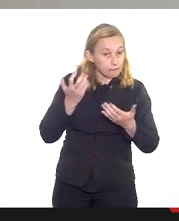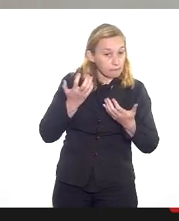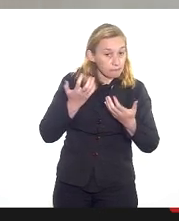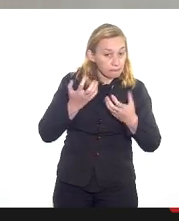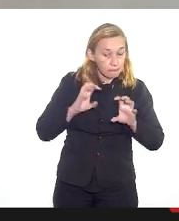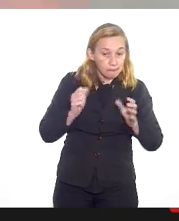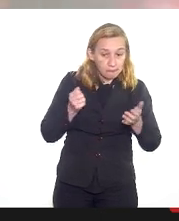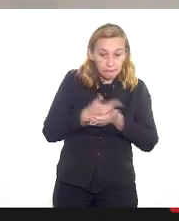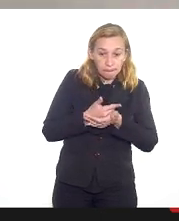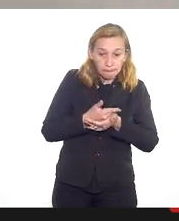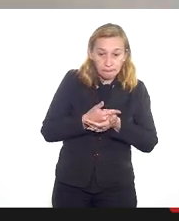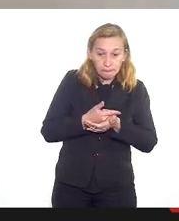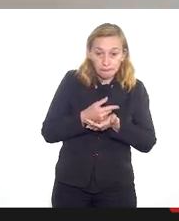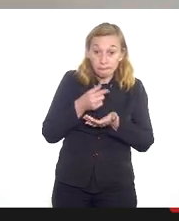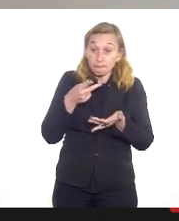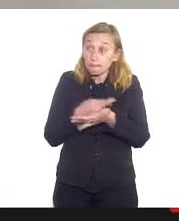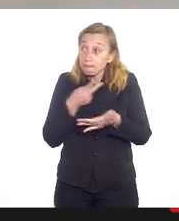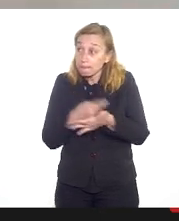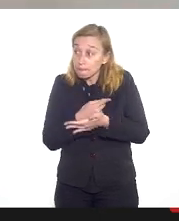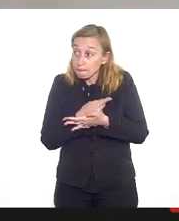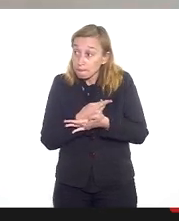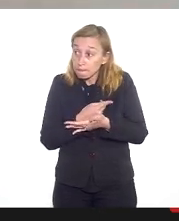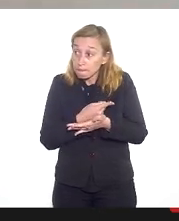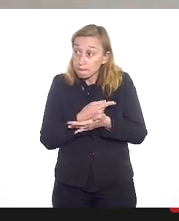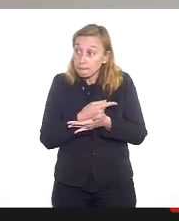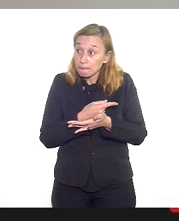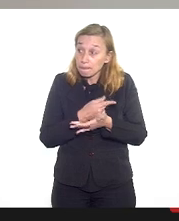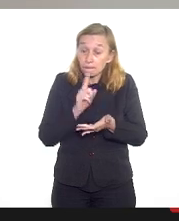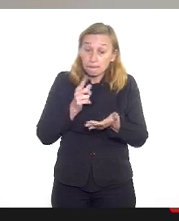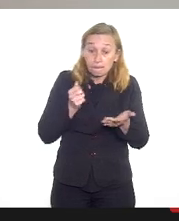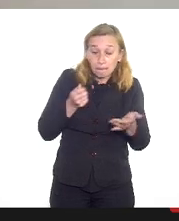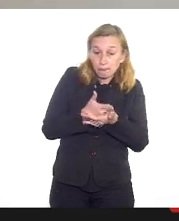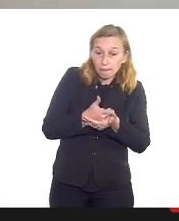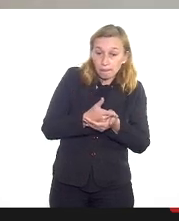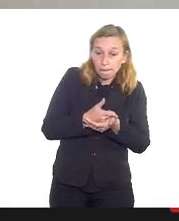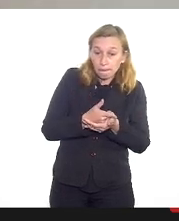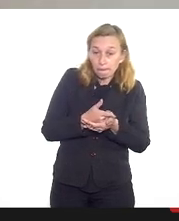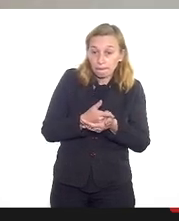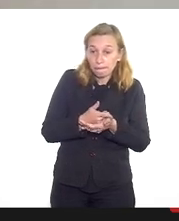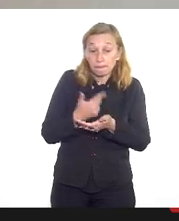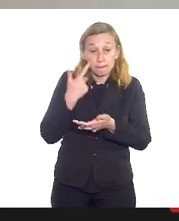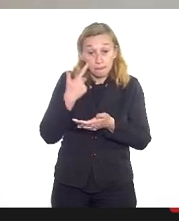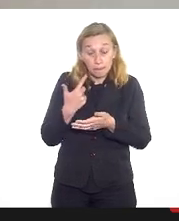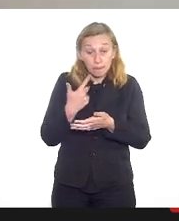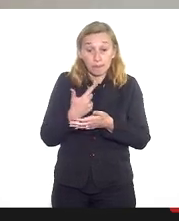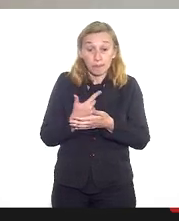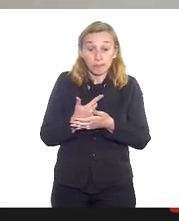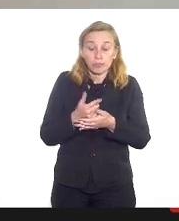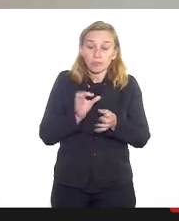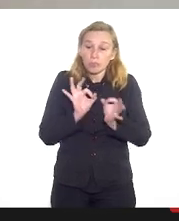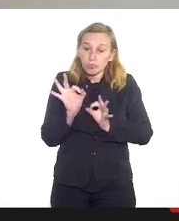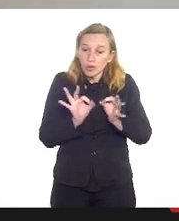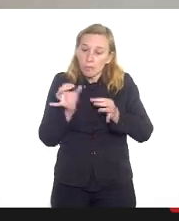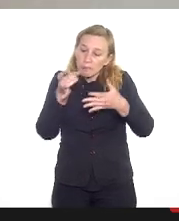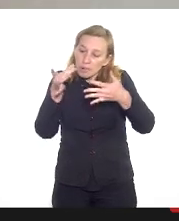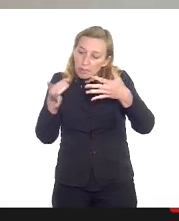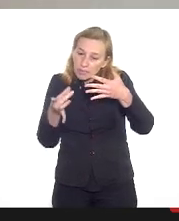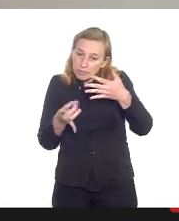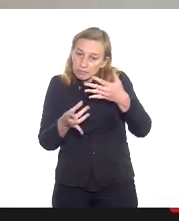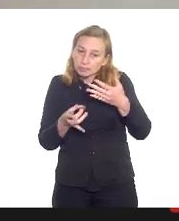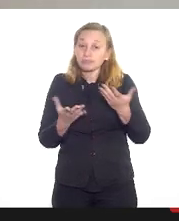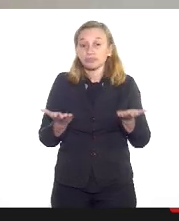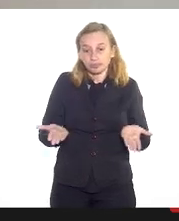fraudes fiscais, que é um devedor quanto mais, se a gente não fizer isso de uma forma bem cuidada, a gente pode